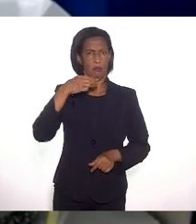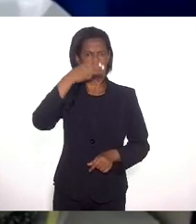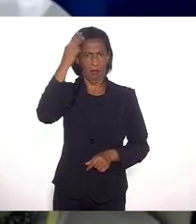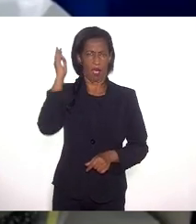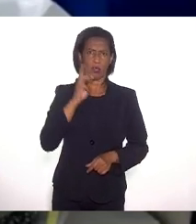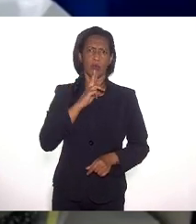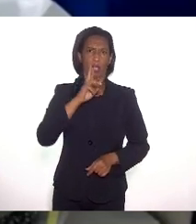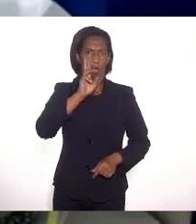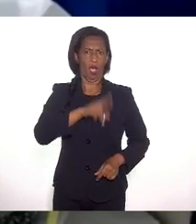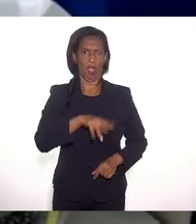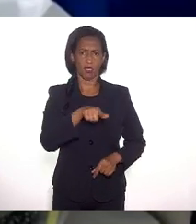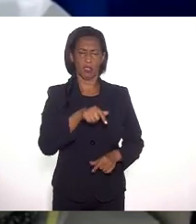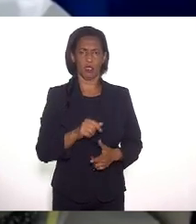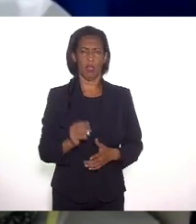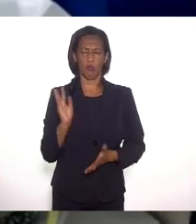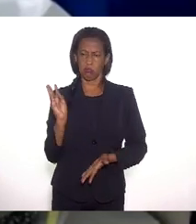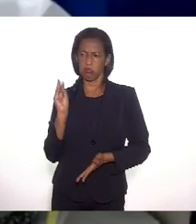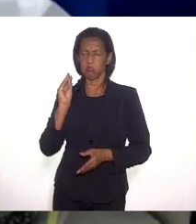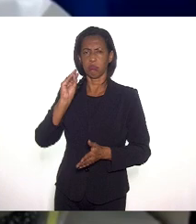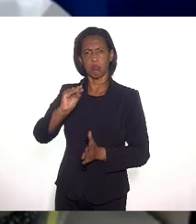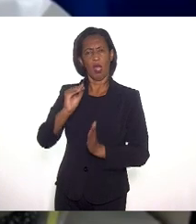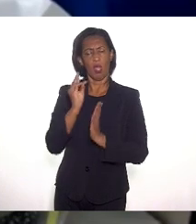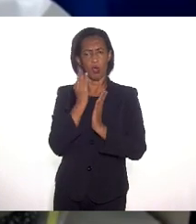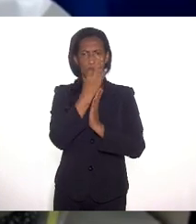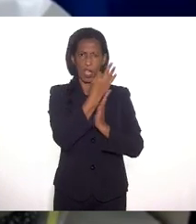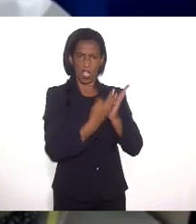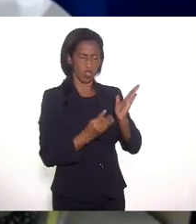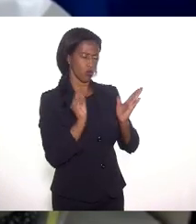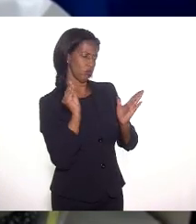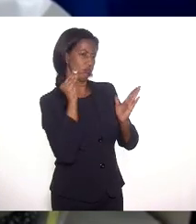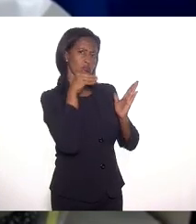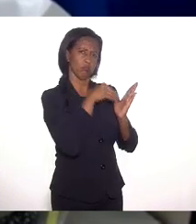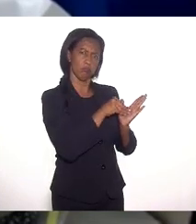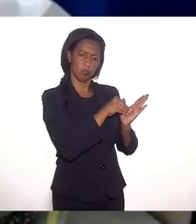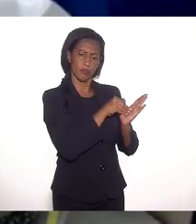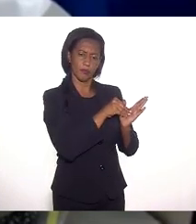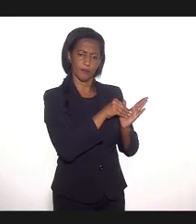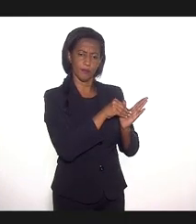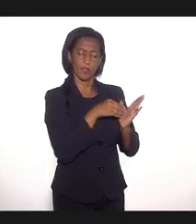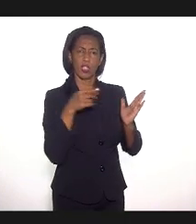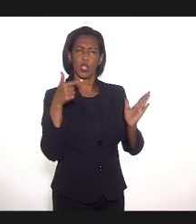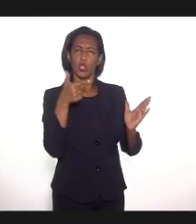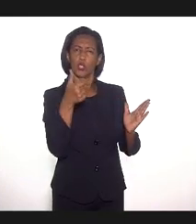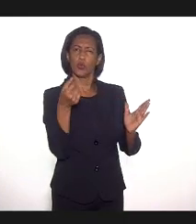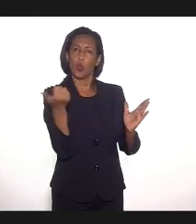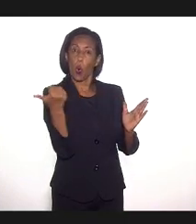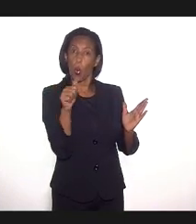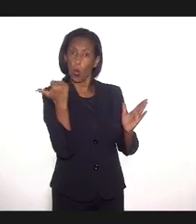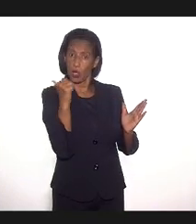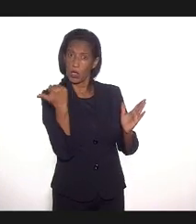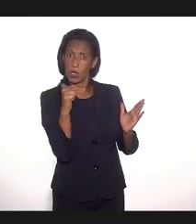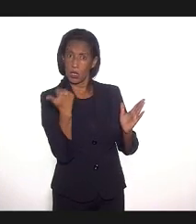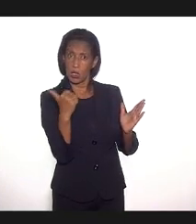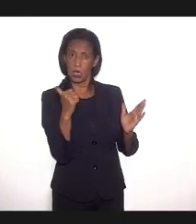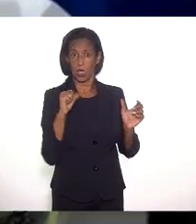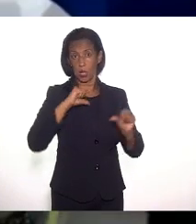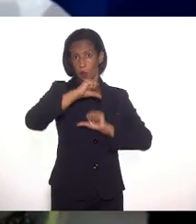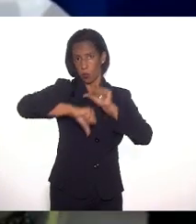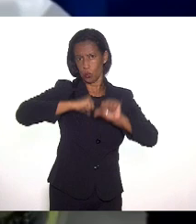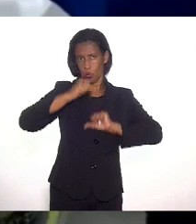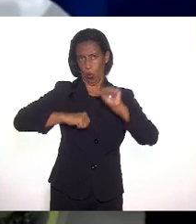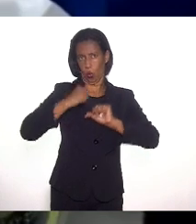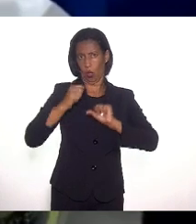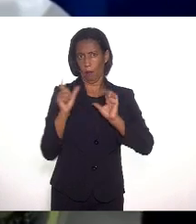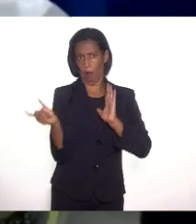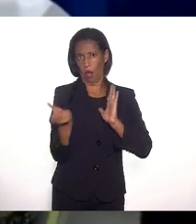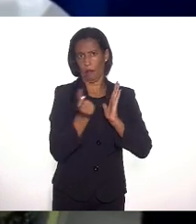imunidade foi inserida no texto da Lei de 99 pela Lei de 2018 de 2011, que a modificou. É isso.